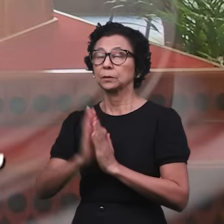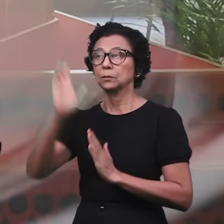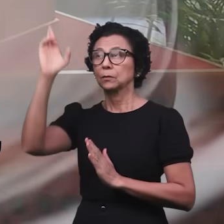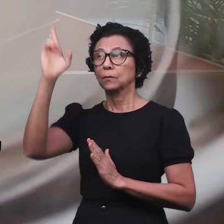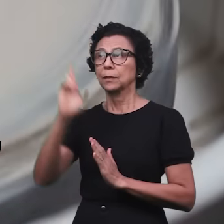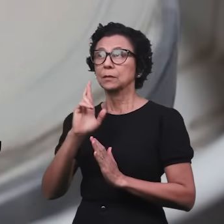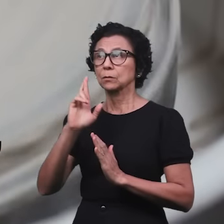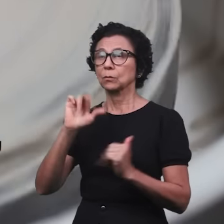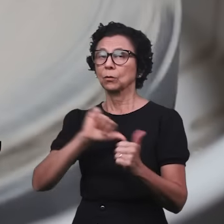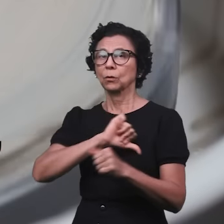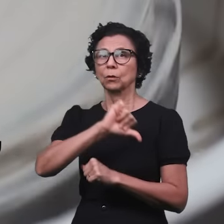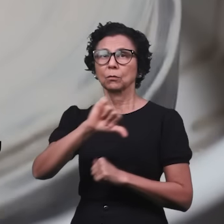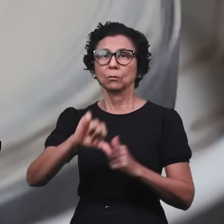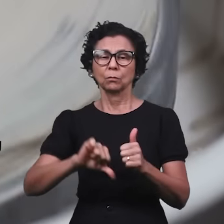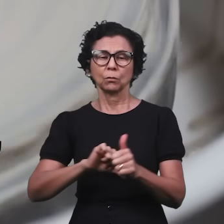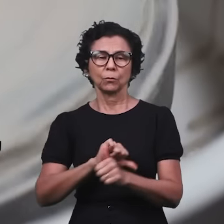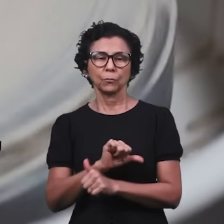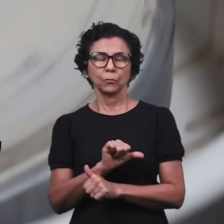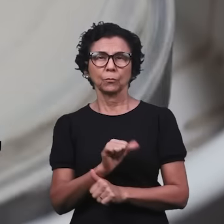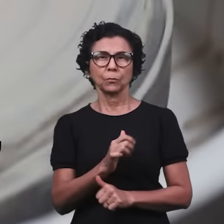faze de mim um vaso